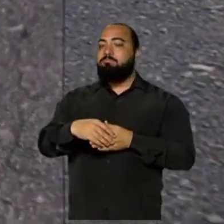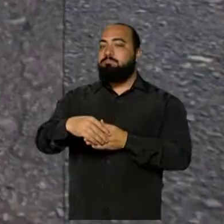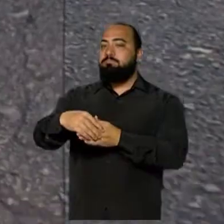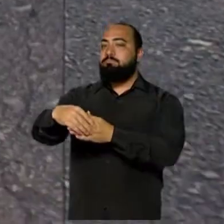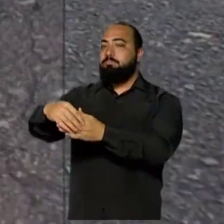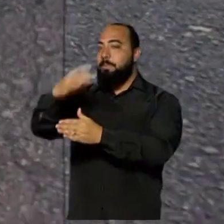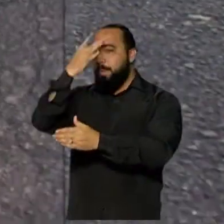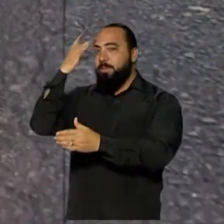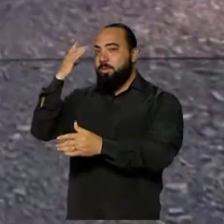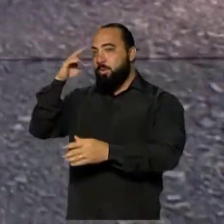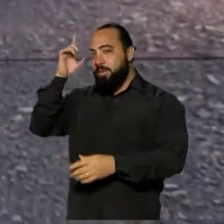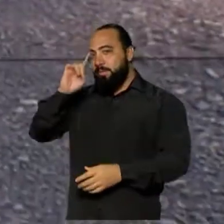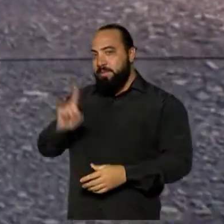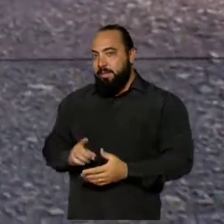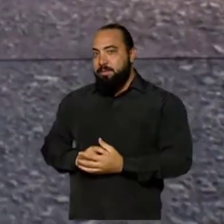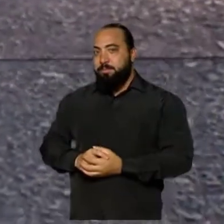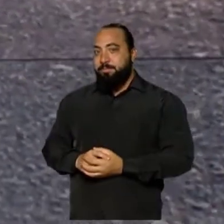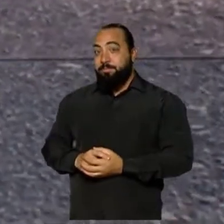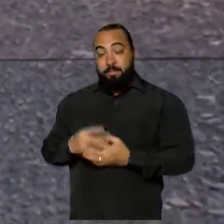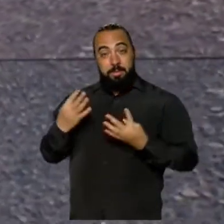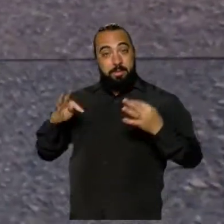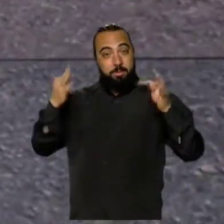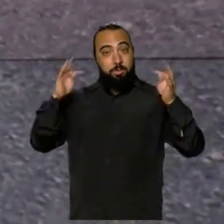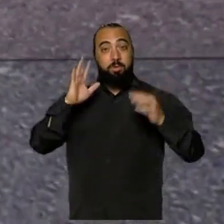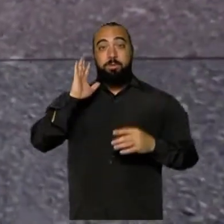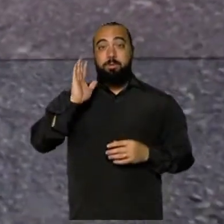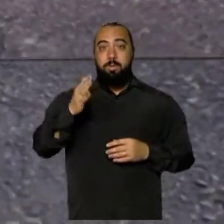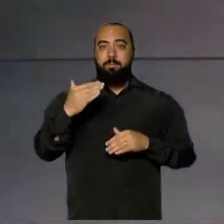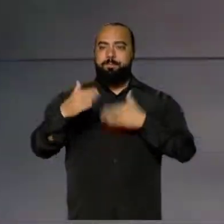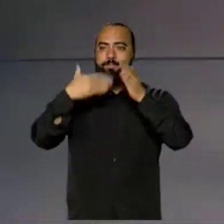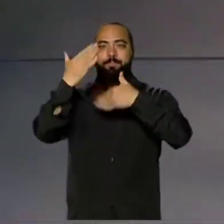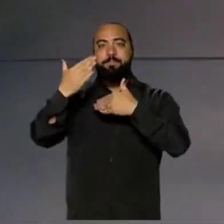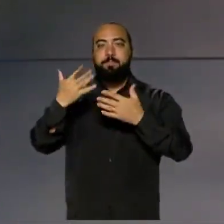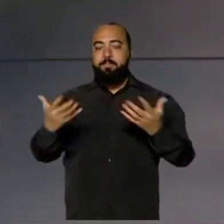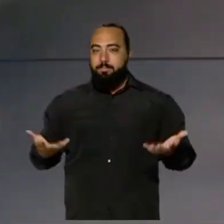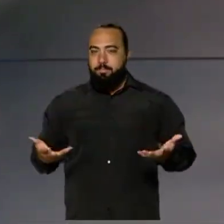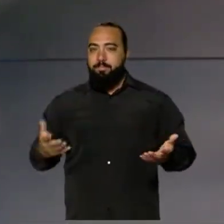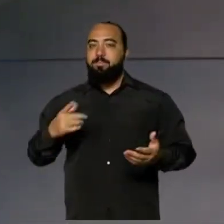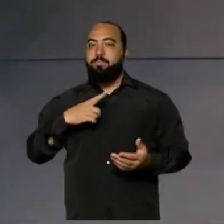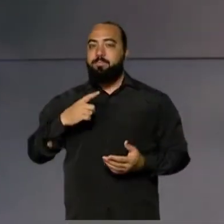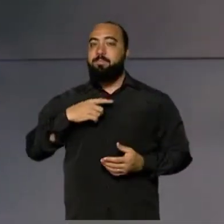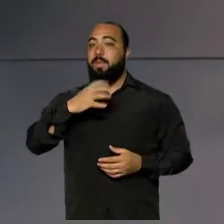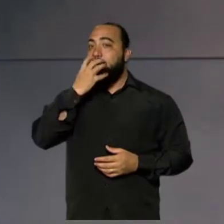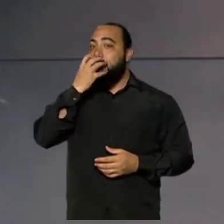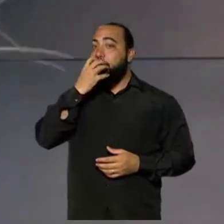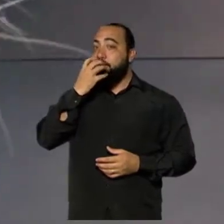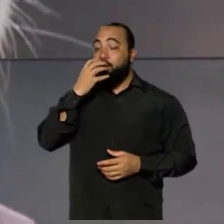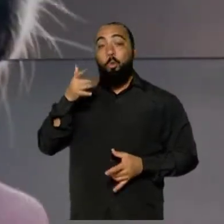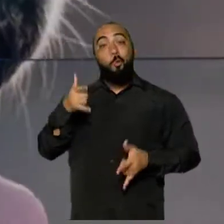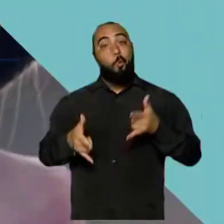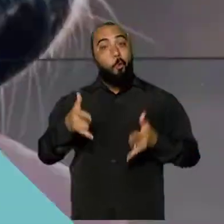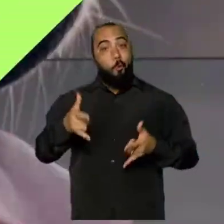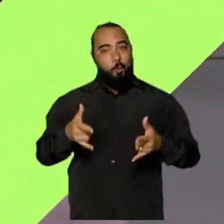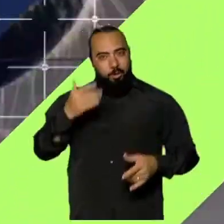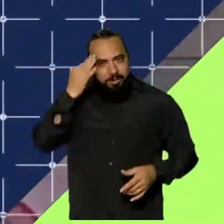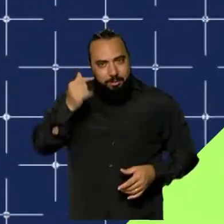pessoas com deficiência. A tecnologia já avançou tanto que hoje existem cães-guias robôs, você